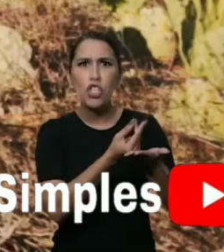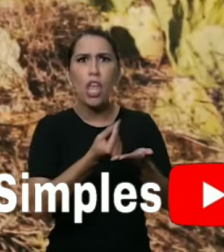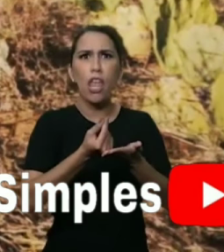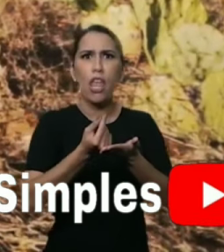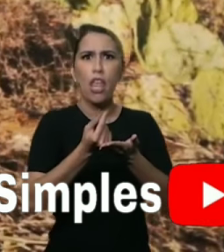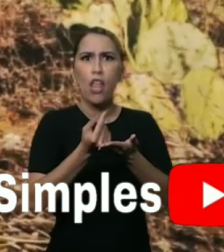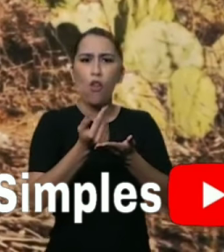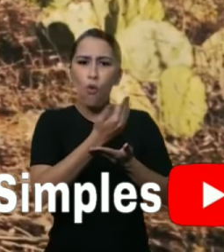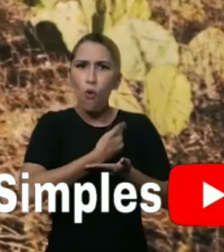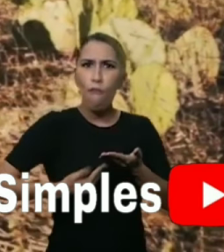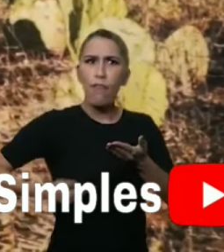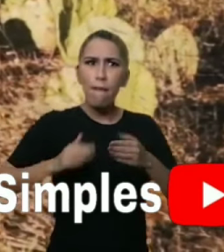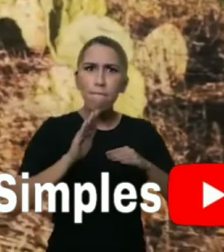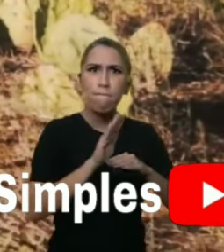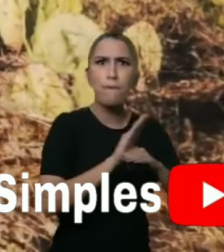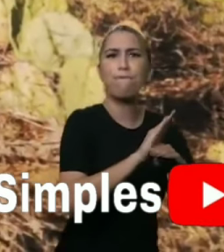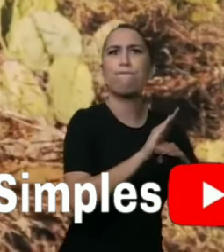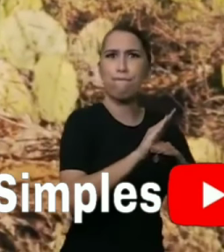investir.